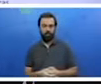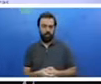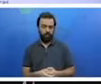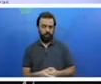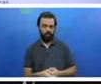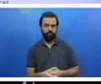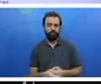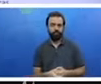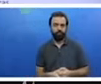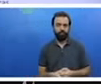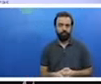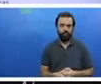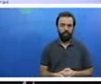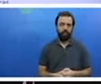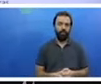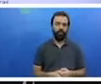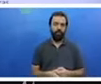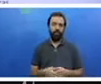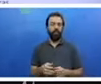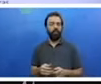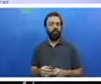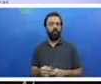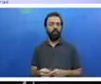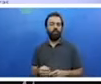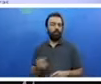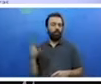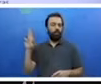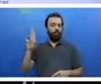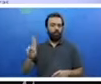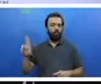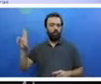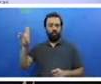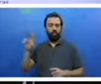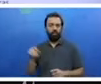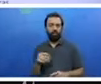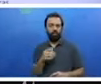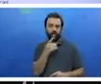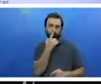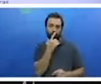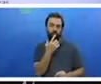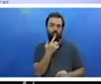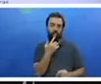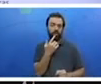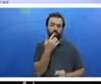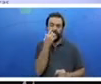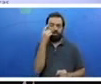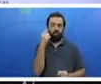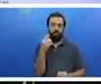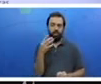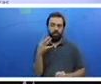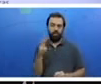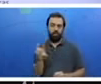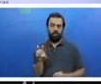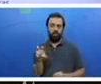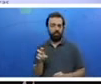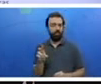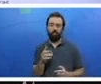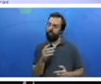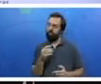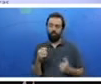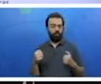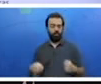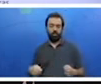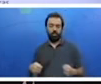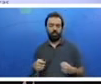substância química através dos 5 sentidos. A gente sempre tem que utilizar os instrumentos de laboratório, porque não